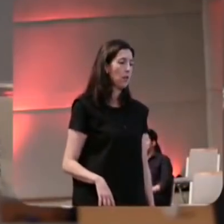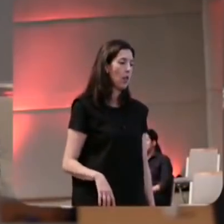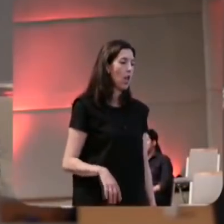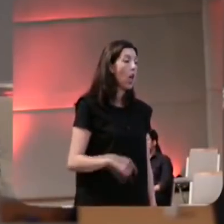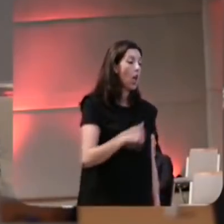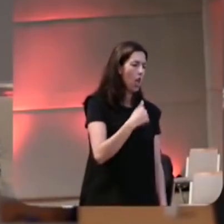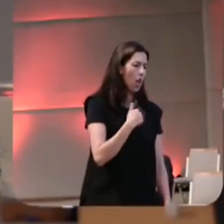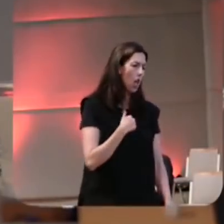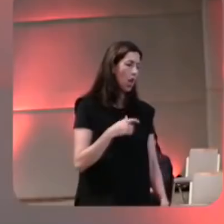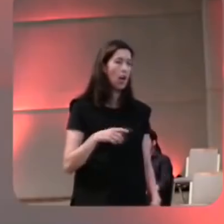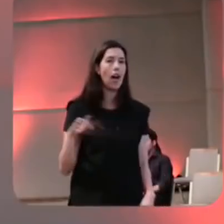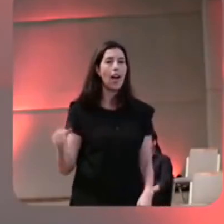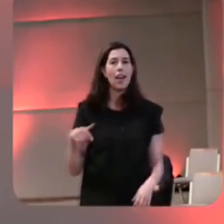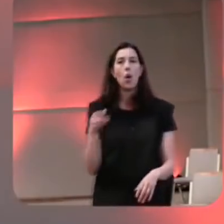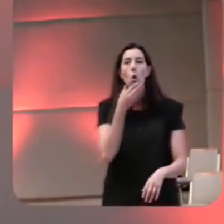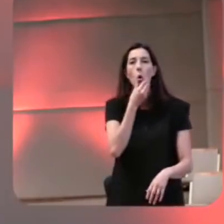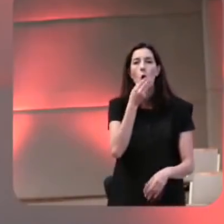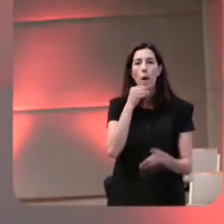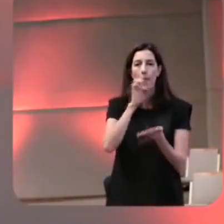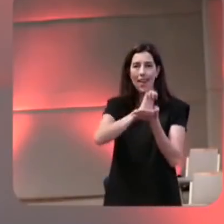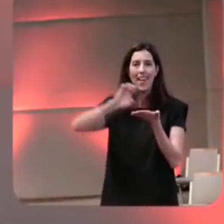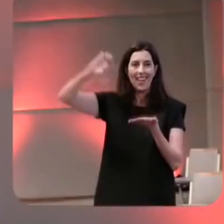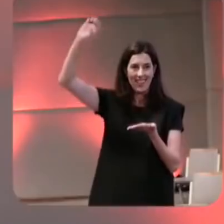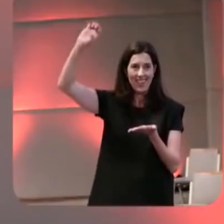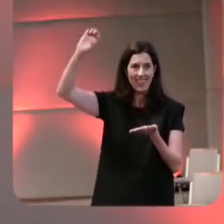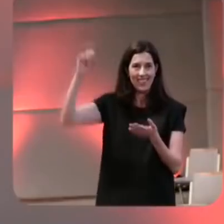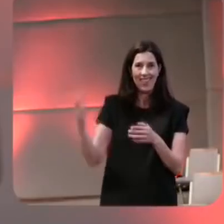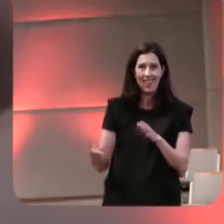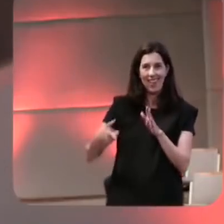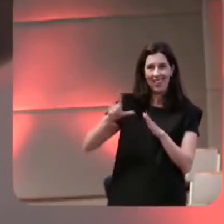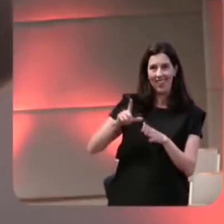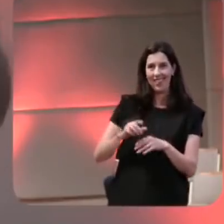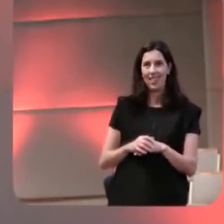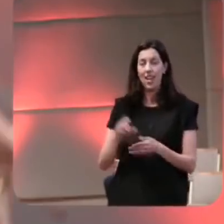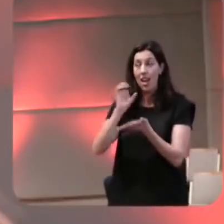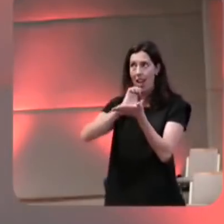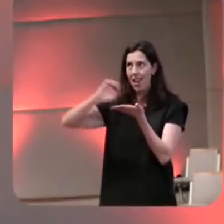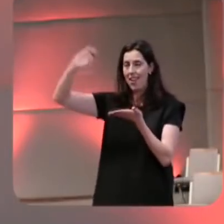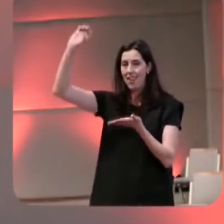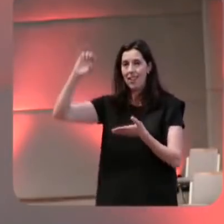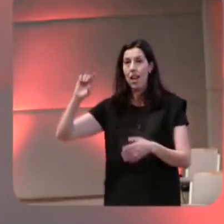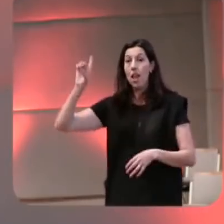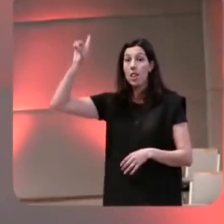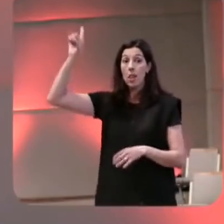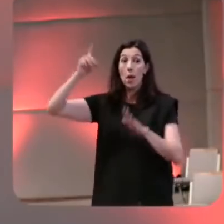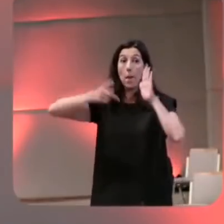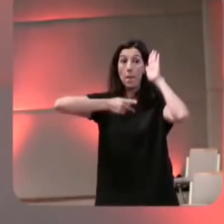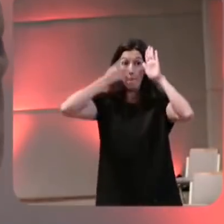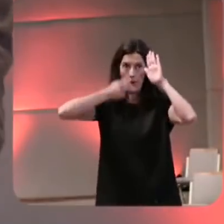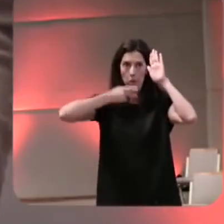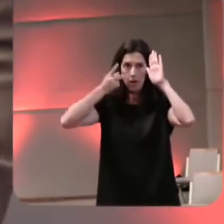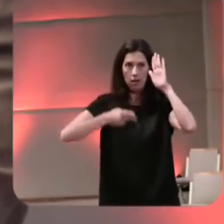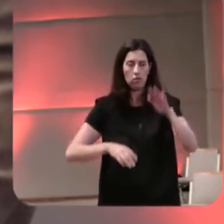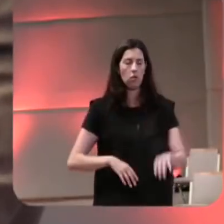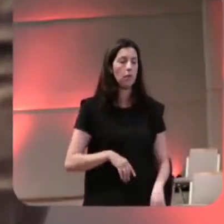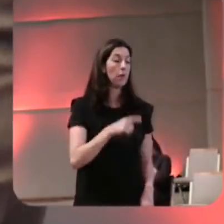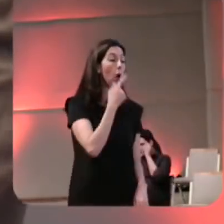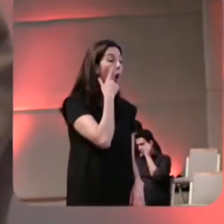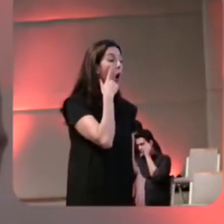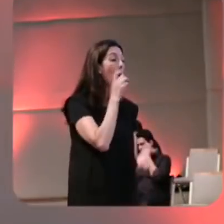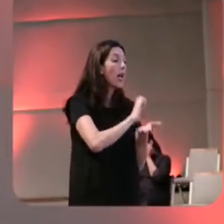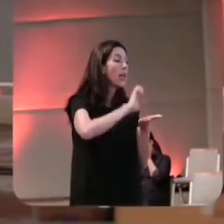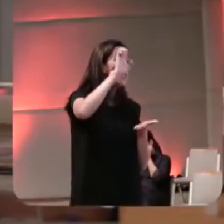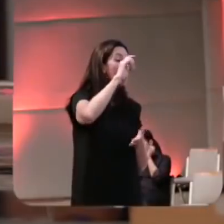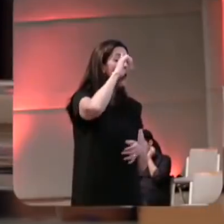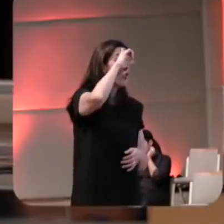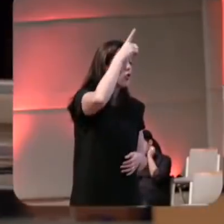de jeito nenhum, eu vou te seguir, porque dado o Senhor vir nessa hora e eu perder a bênção, de jeito